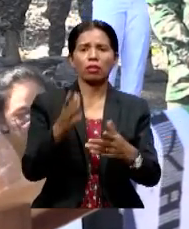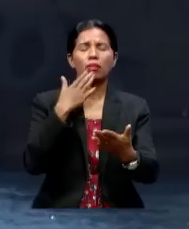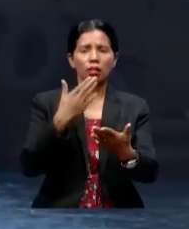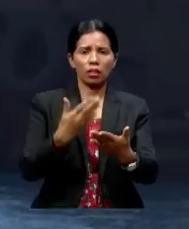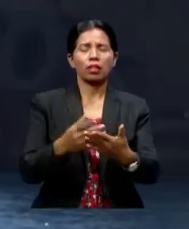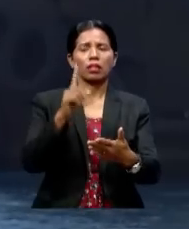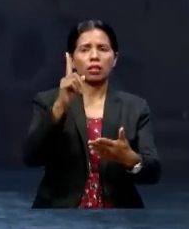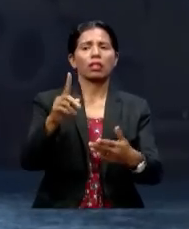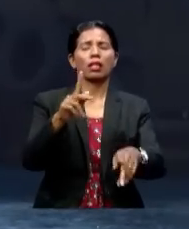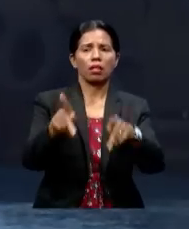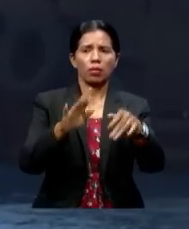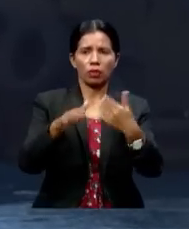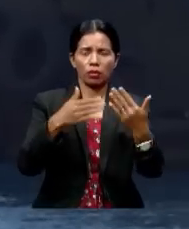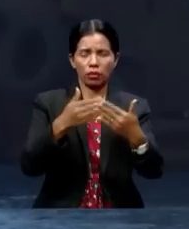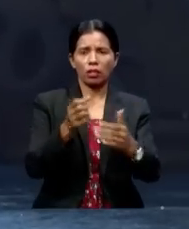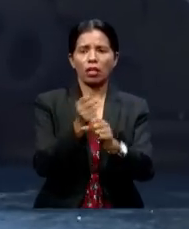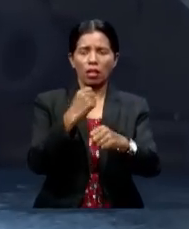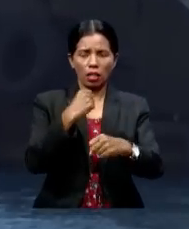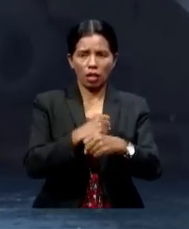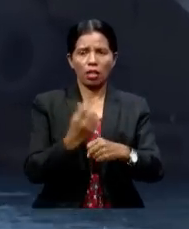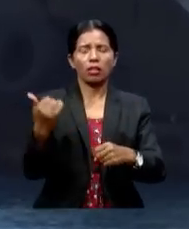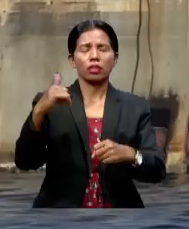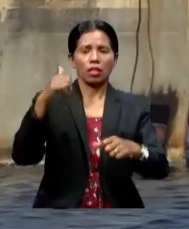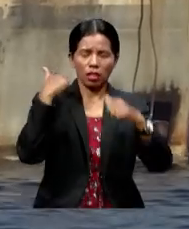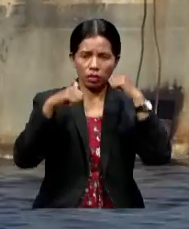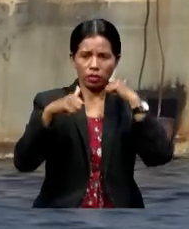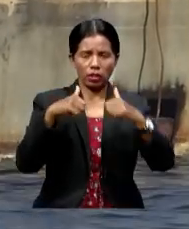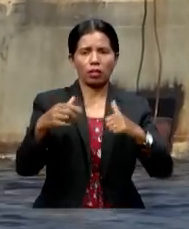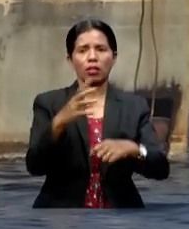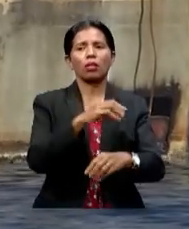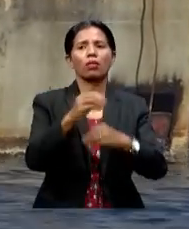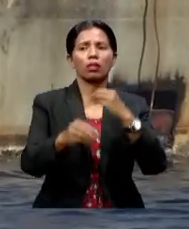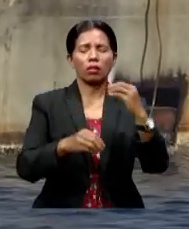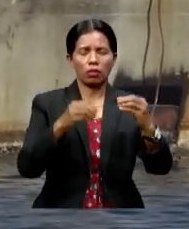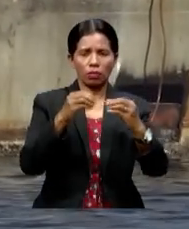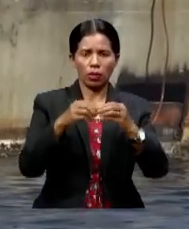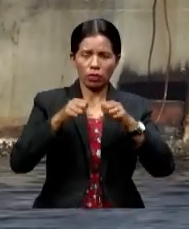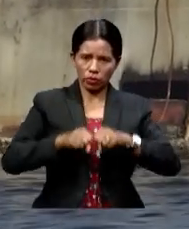ida ba turista, xira hudi halao, xira ne atividade nebe relaciona ho tasi.